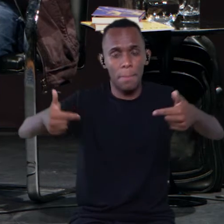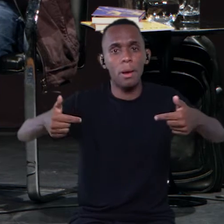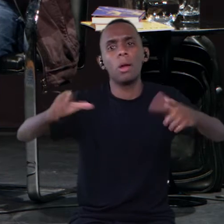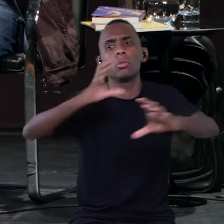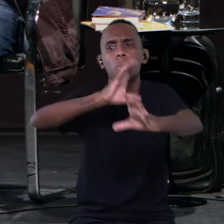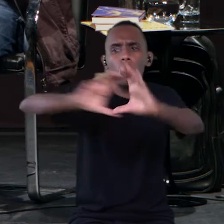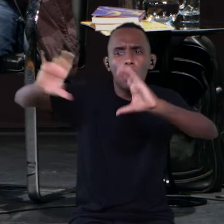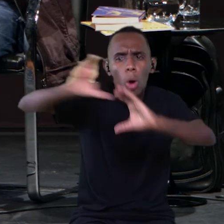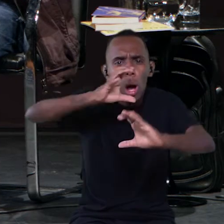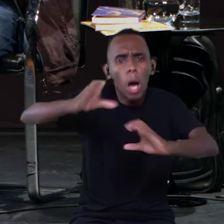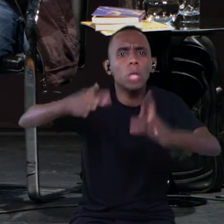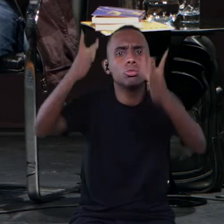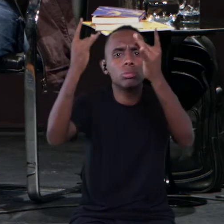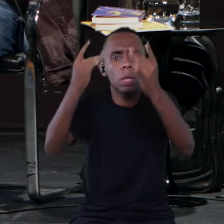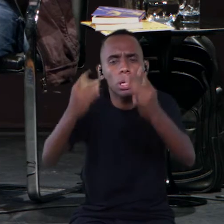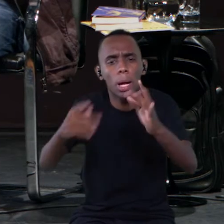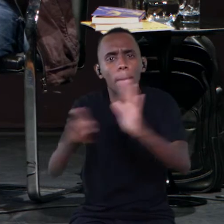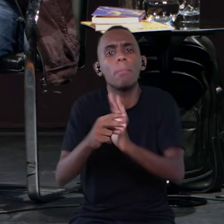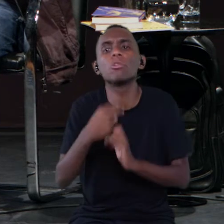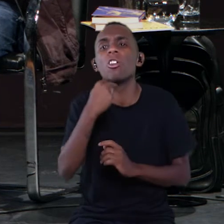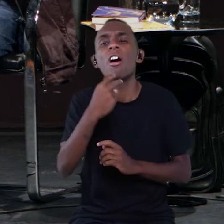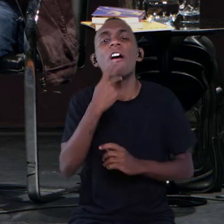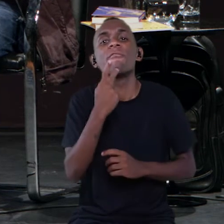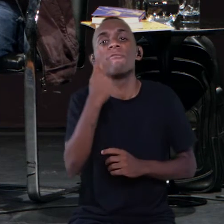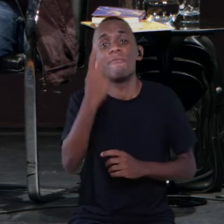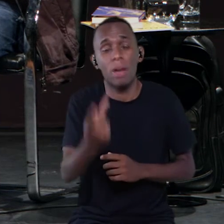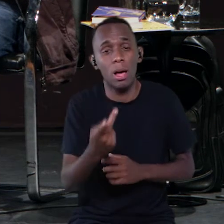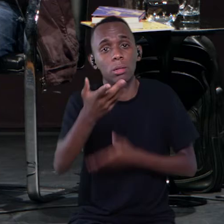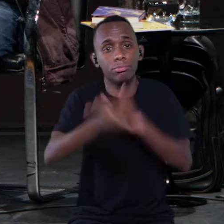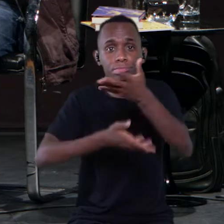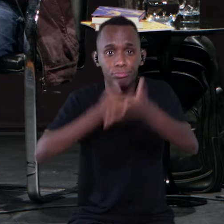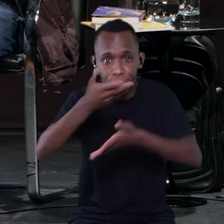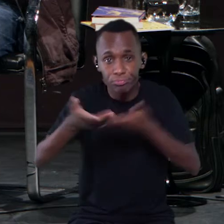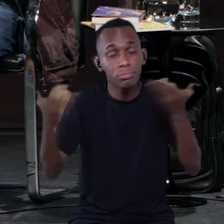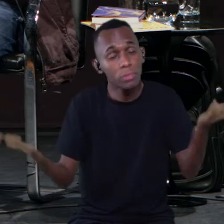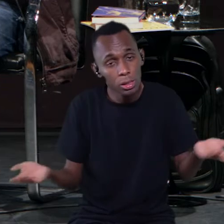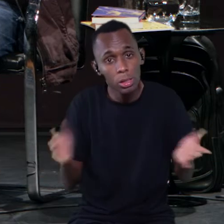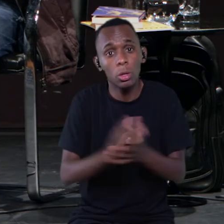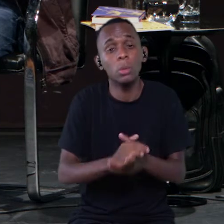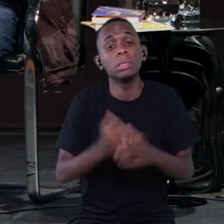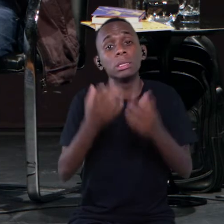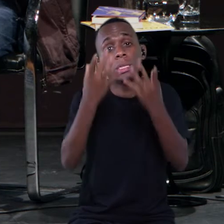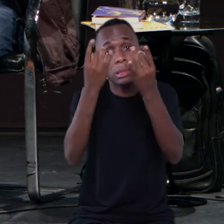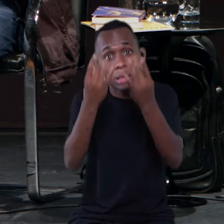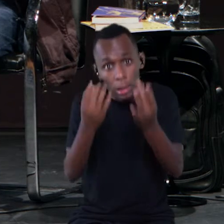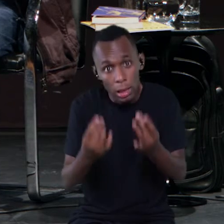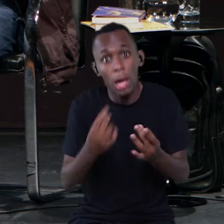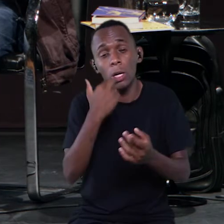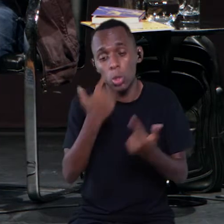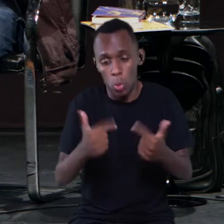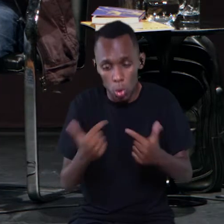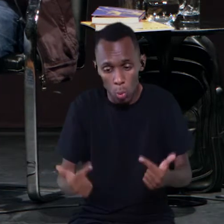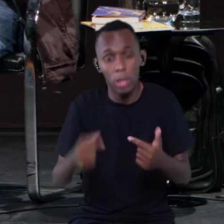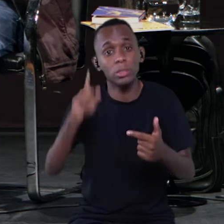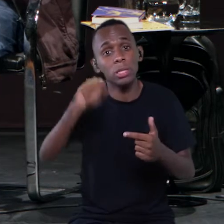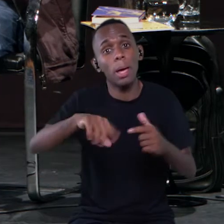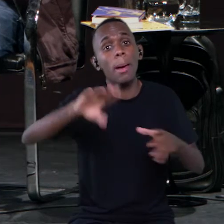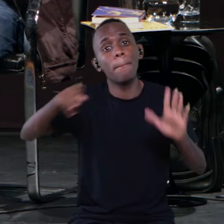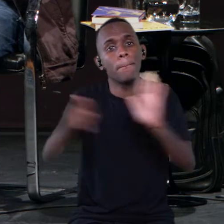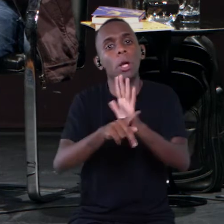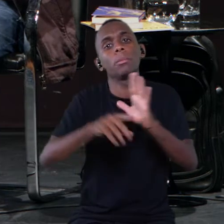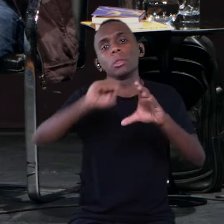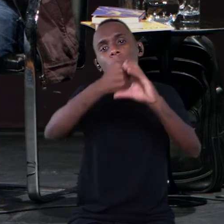Os cantos, as narrativas orais, esse componente de linguagem é um componente literário. É um dos